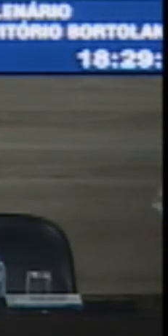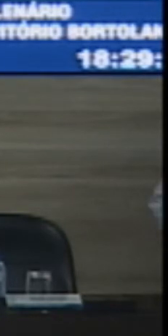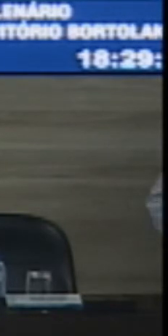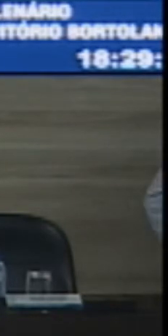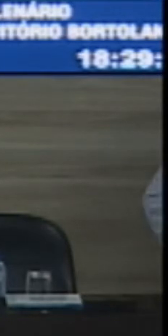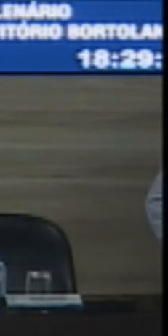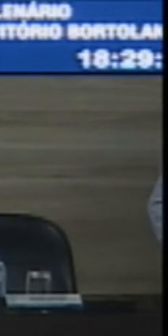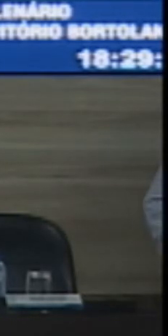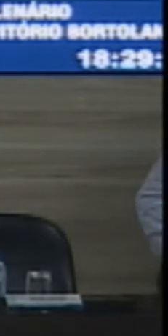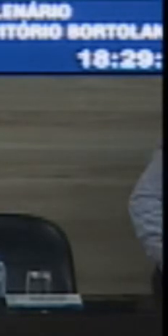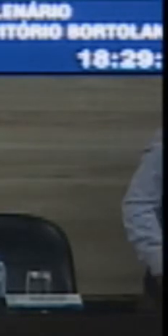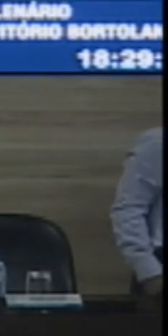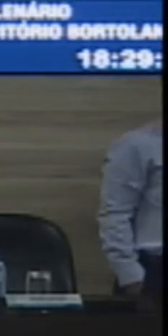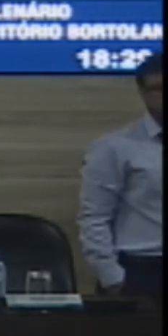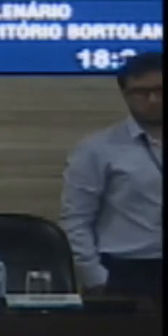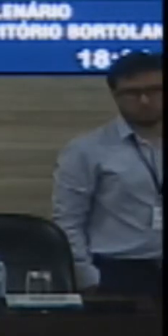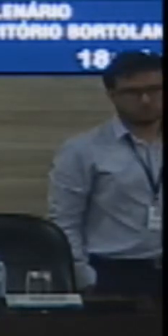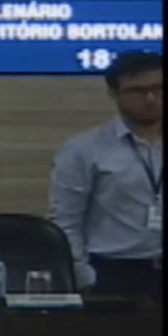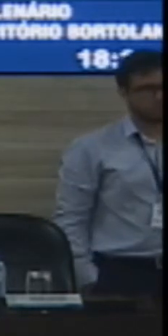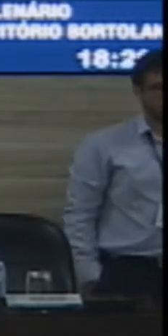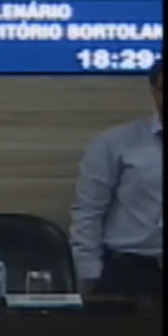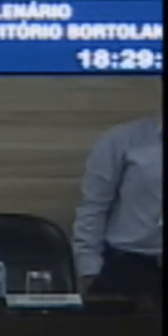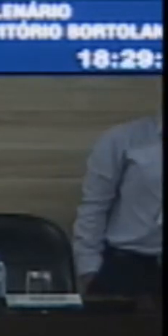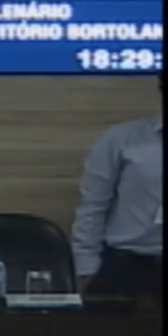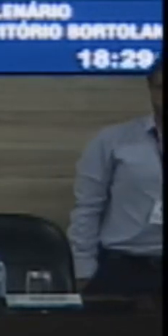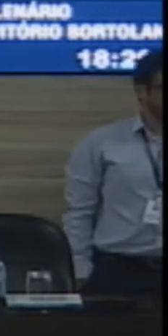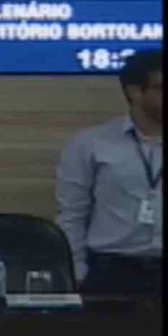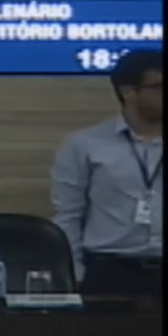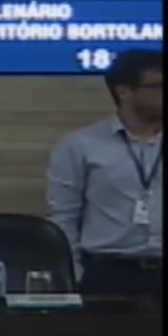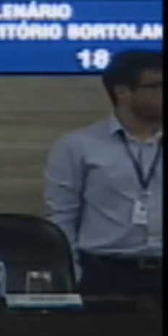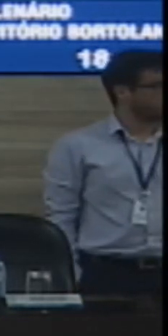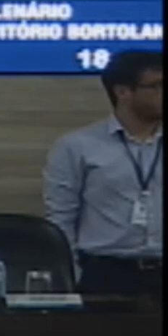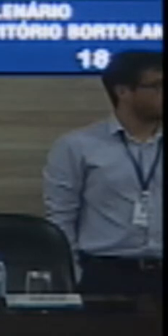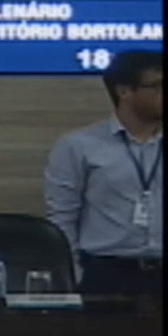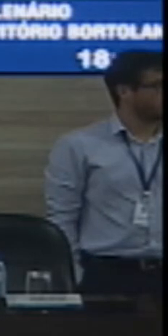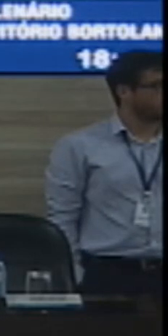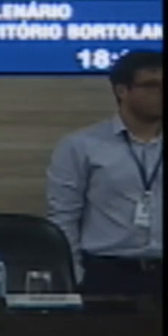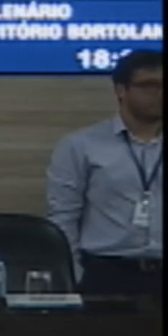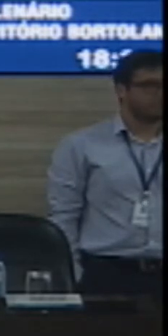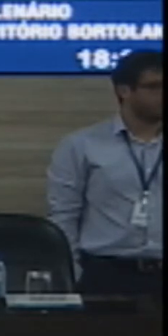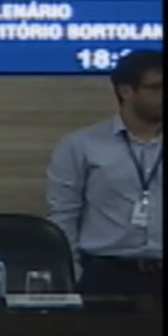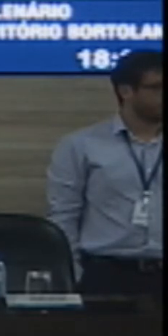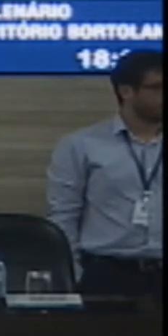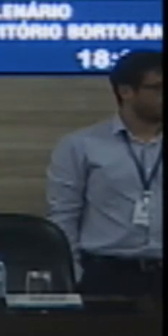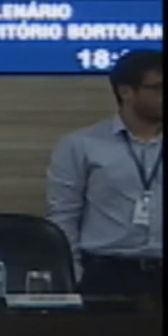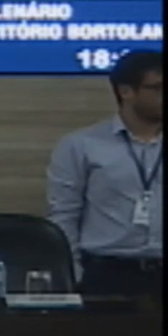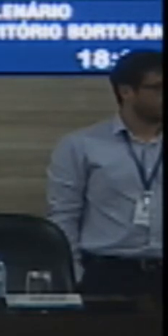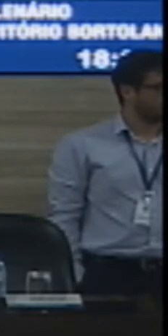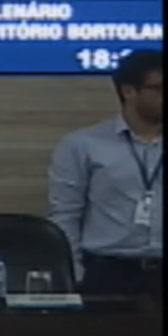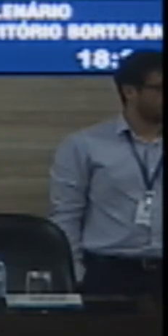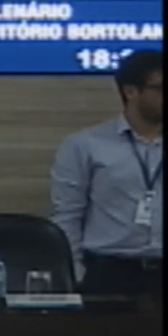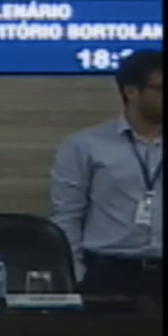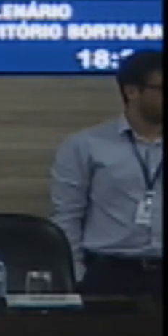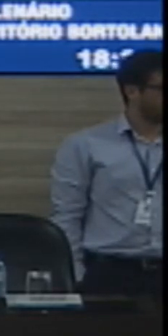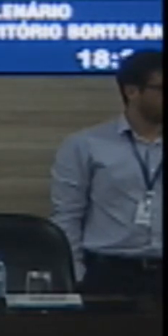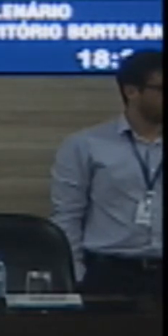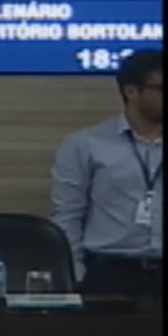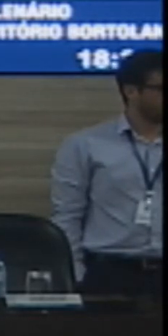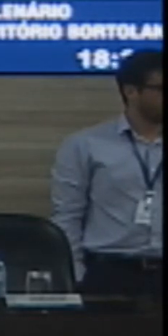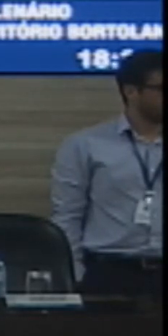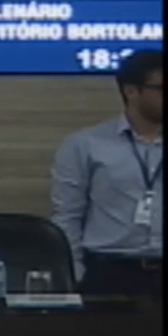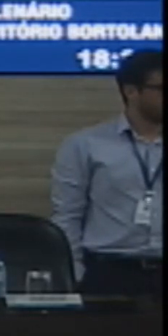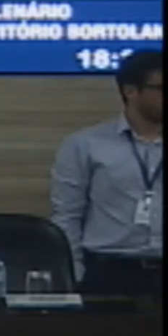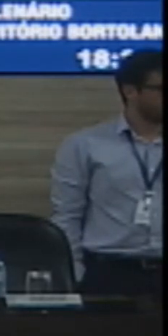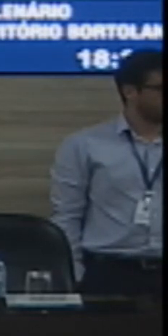pelo falecimento de Maria Cristina Bastelli em 25 de janeiro de 2018.